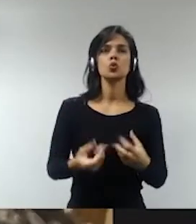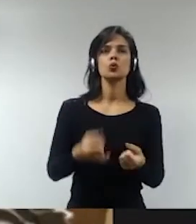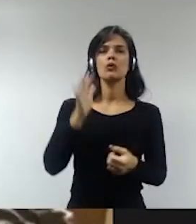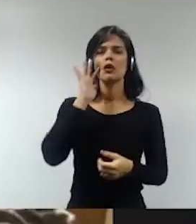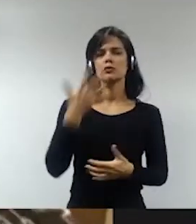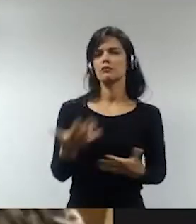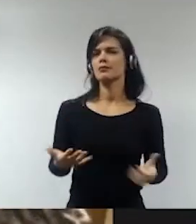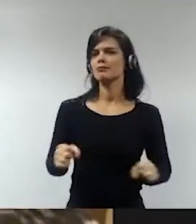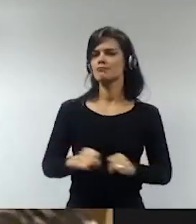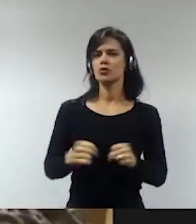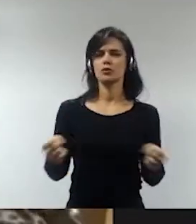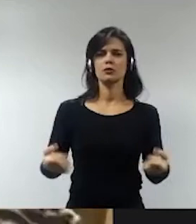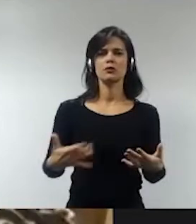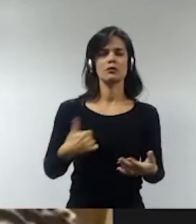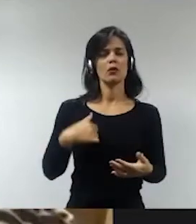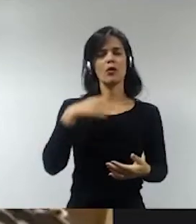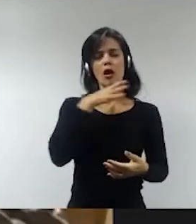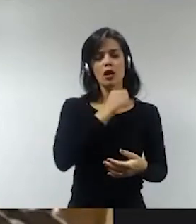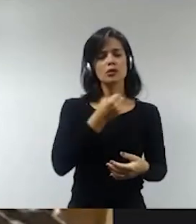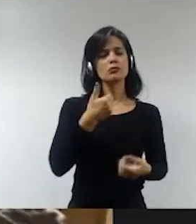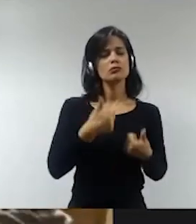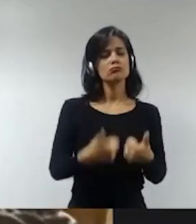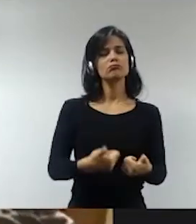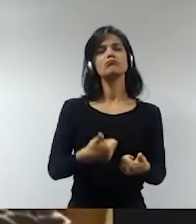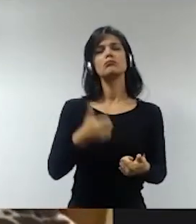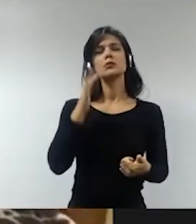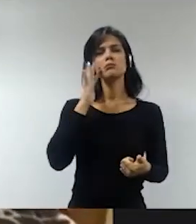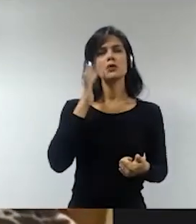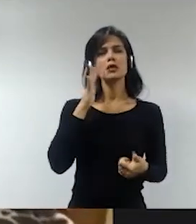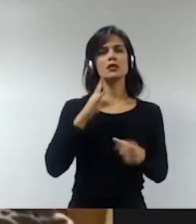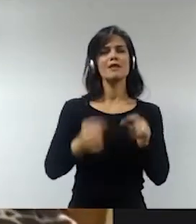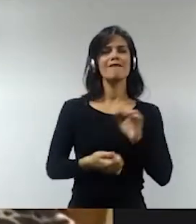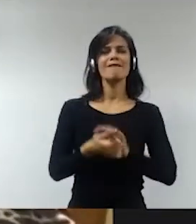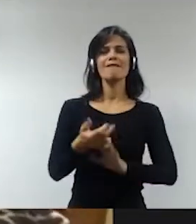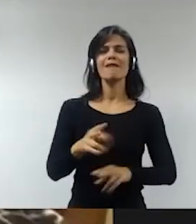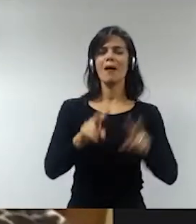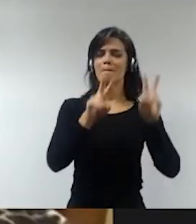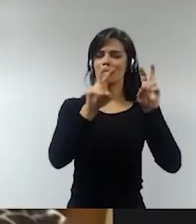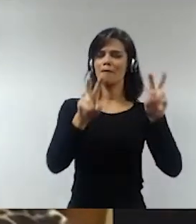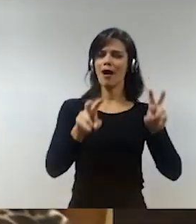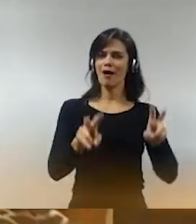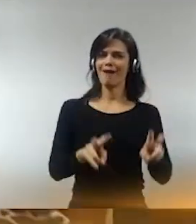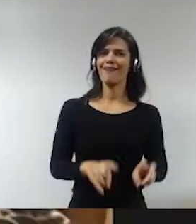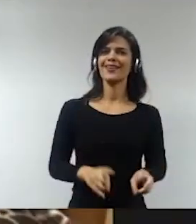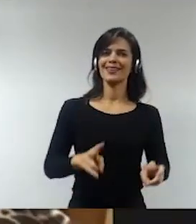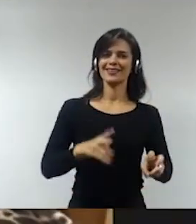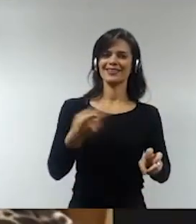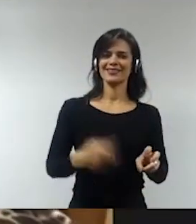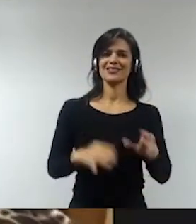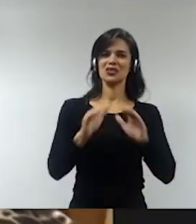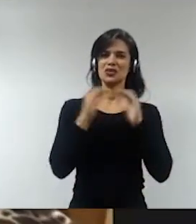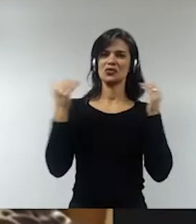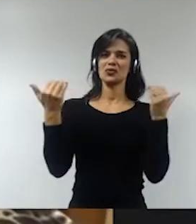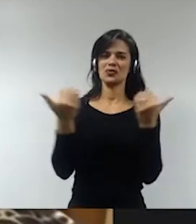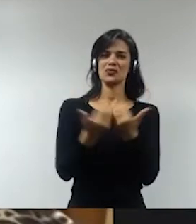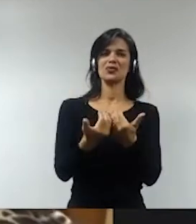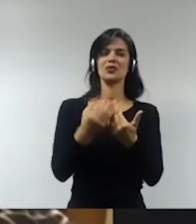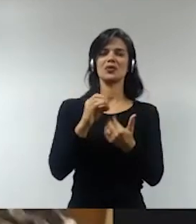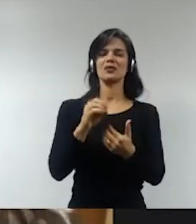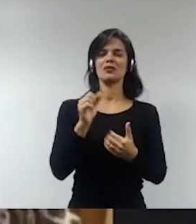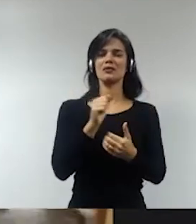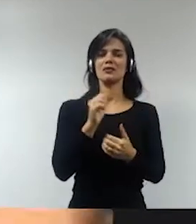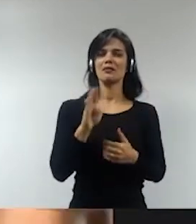nesse contexto, eu acho muito bom, e a gente vê a quantidade de painéis que esse próprio Congresso hoje da